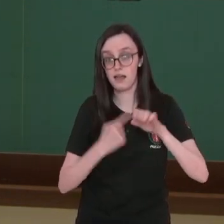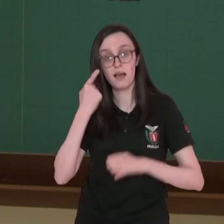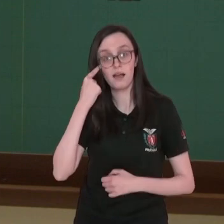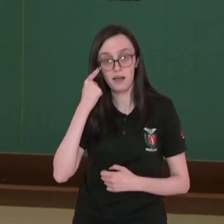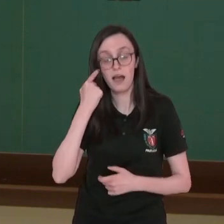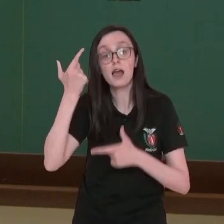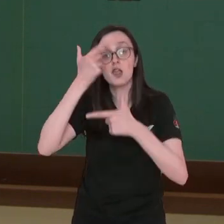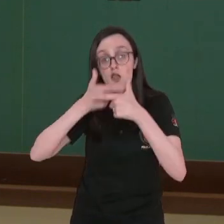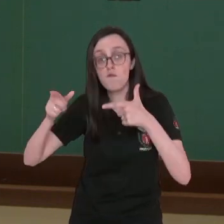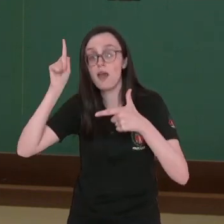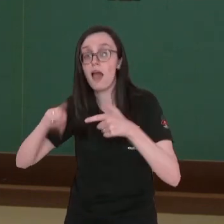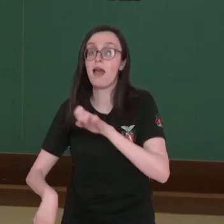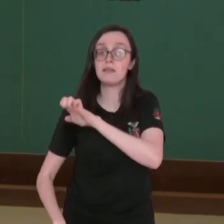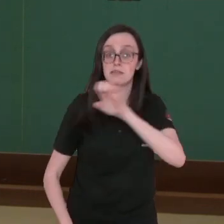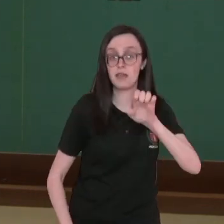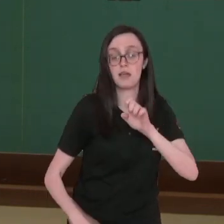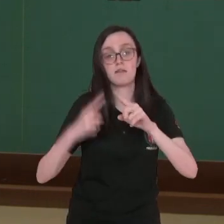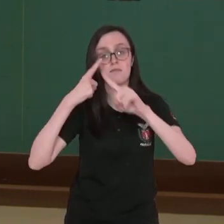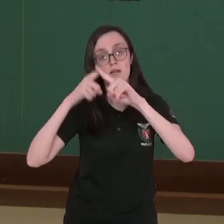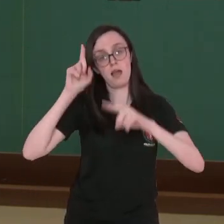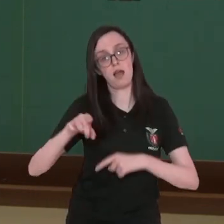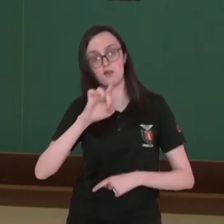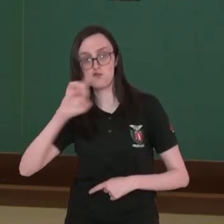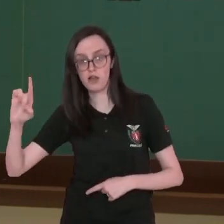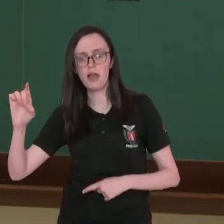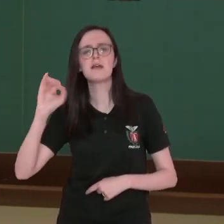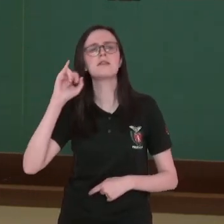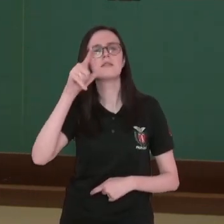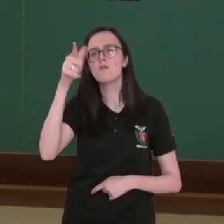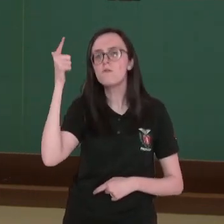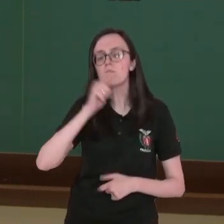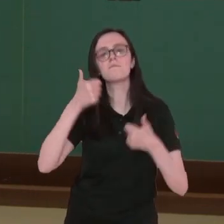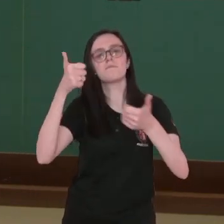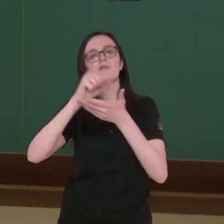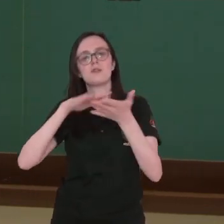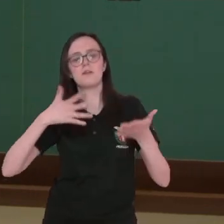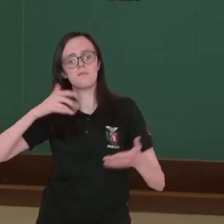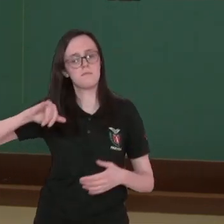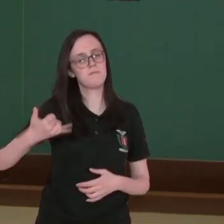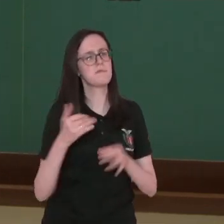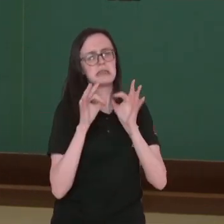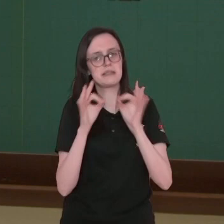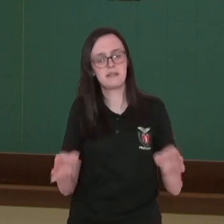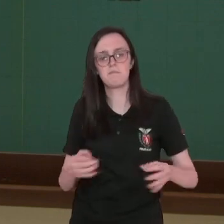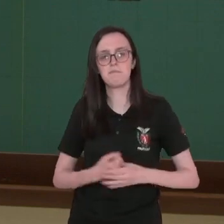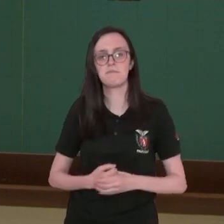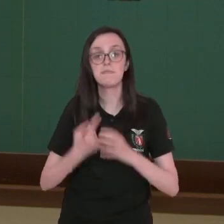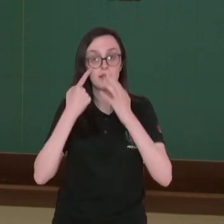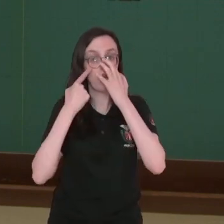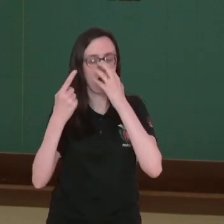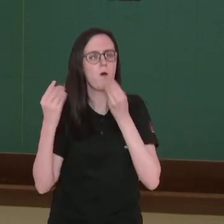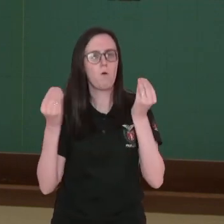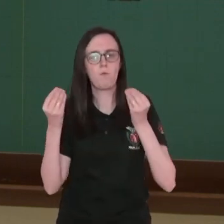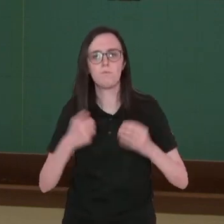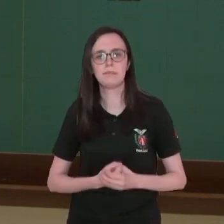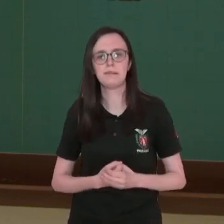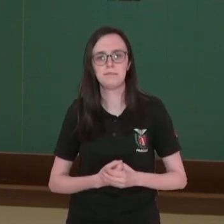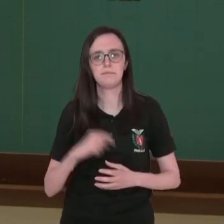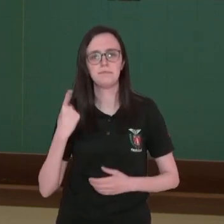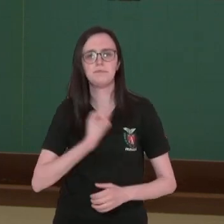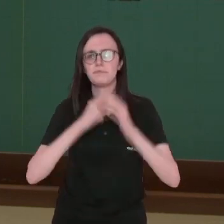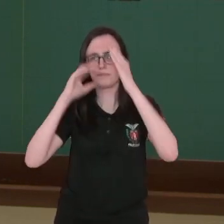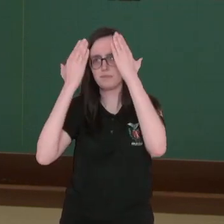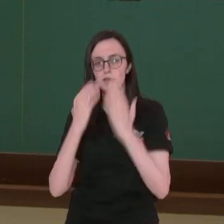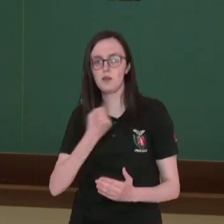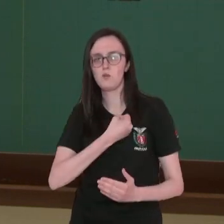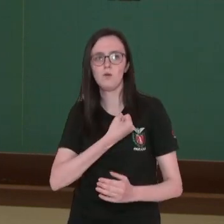dividindo por 10. Beleza? Pessoal, se você pegou isso, vamos fazer uma atividade bem simples? Ele fala o seguinte, vamos analisar o